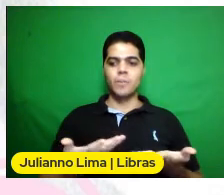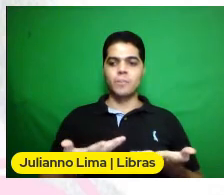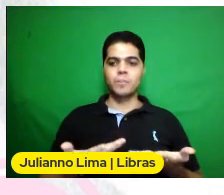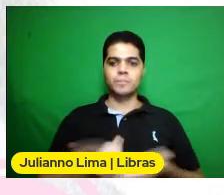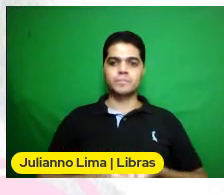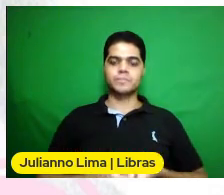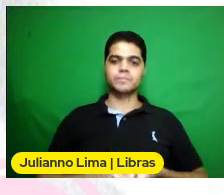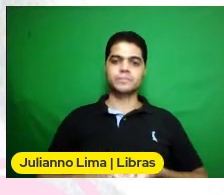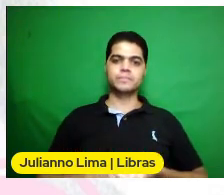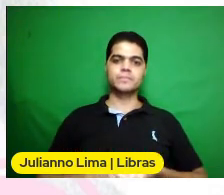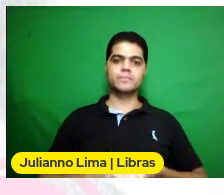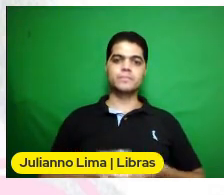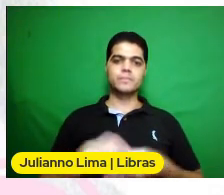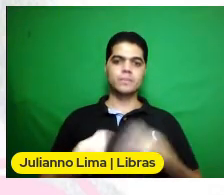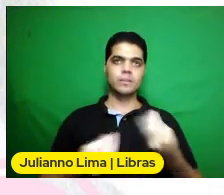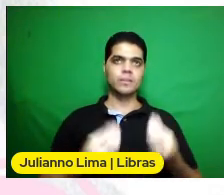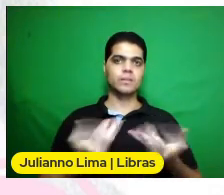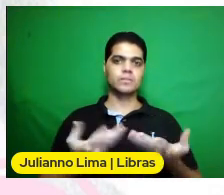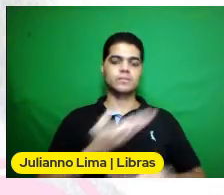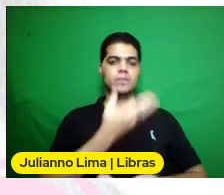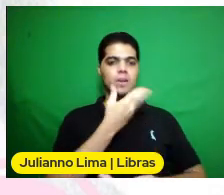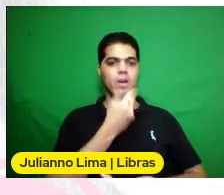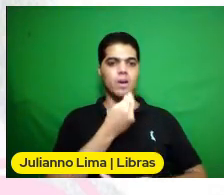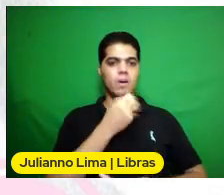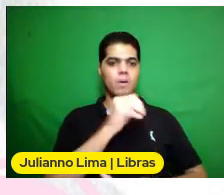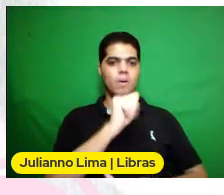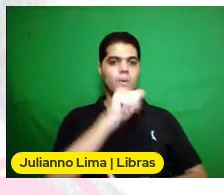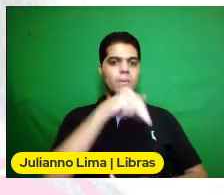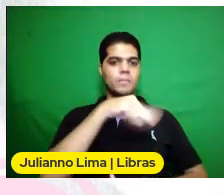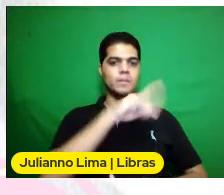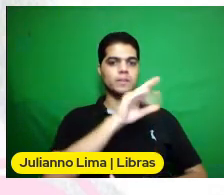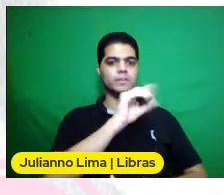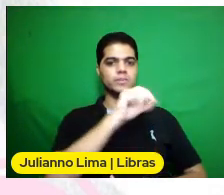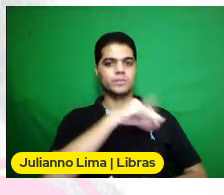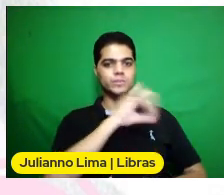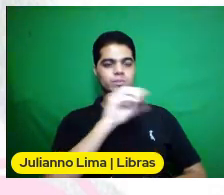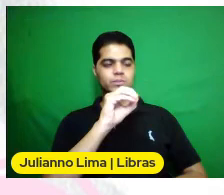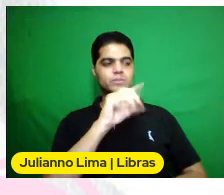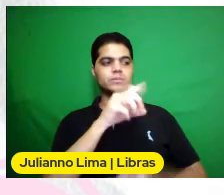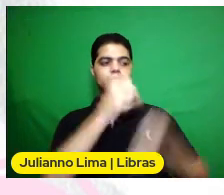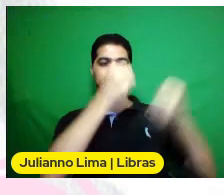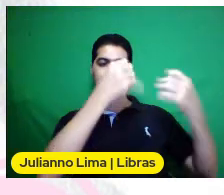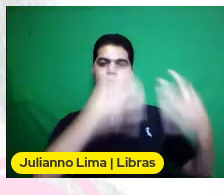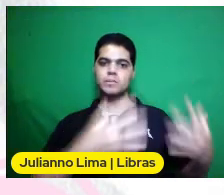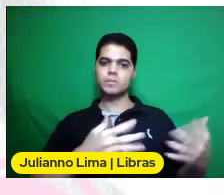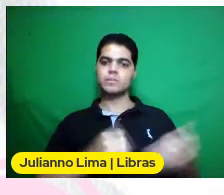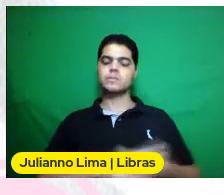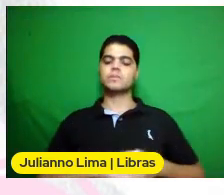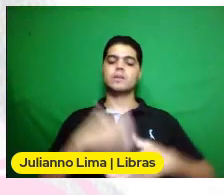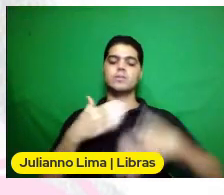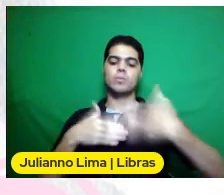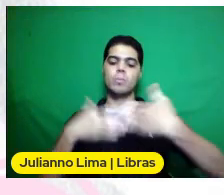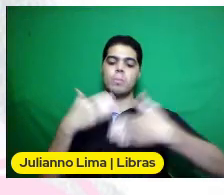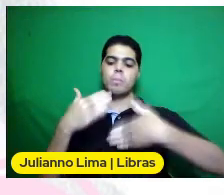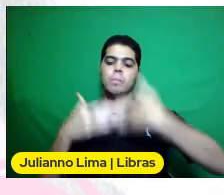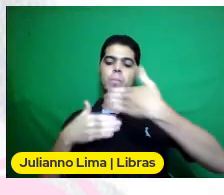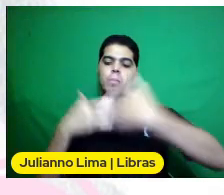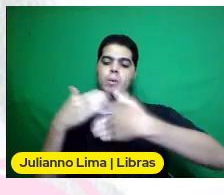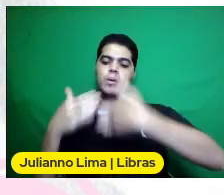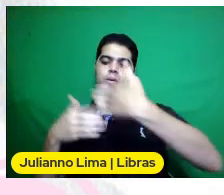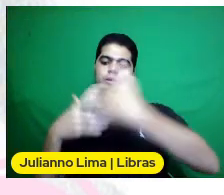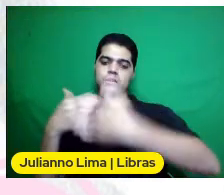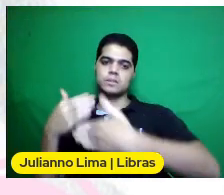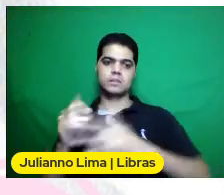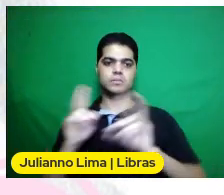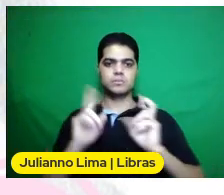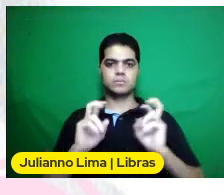Olha, como o próprio Antônio falou, né, o processo de animação é um processo